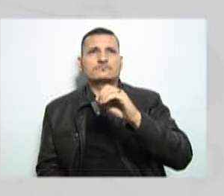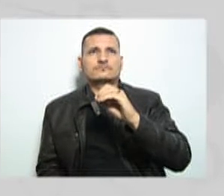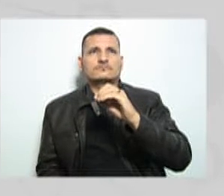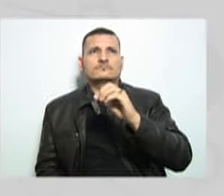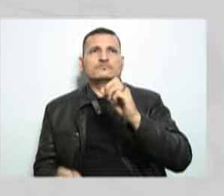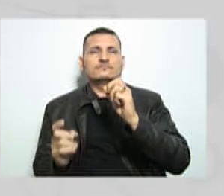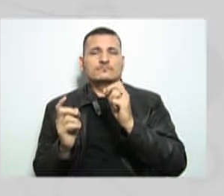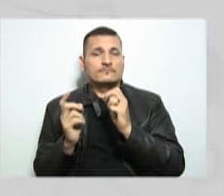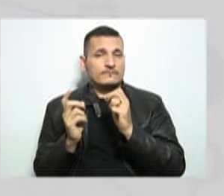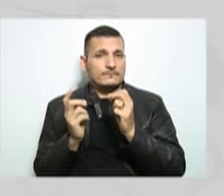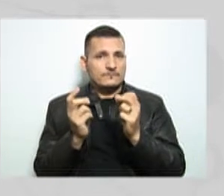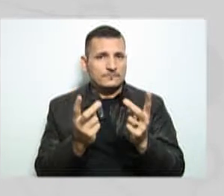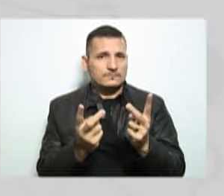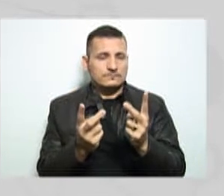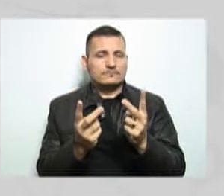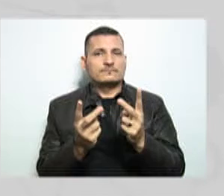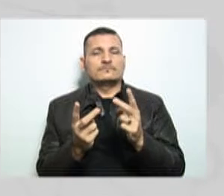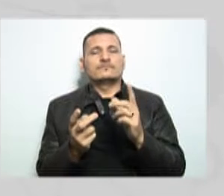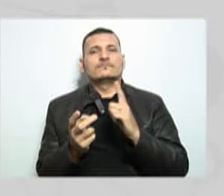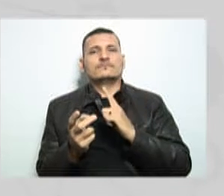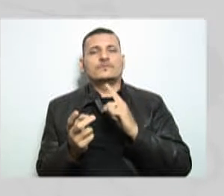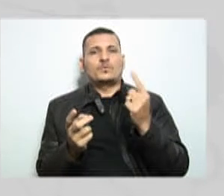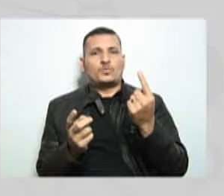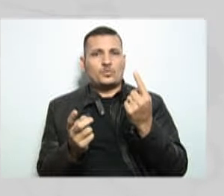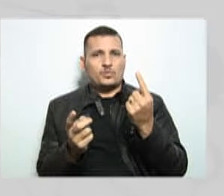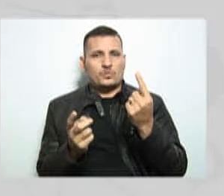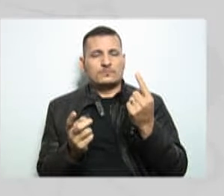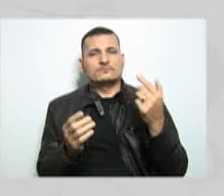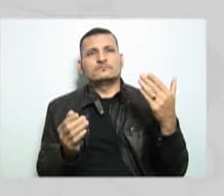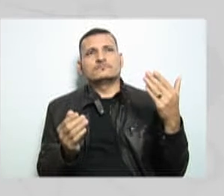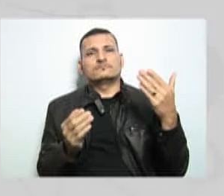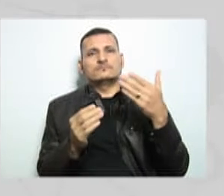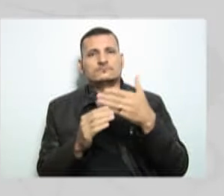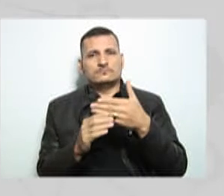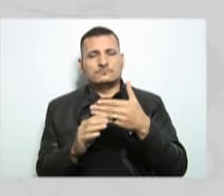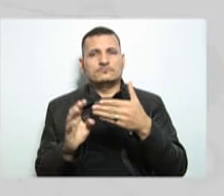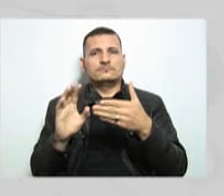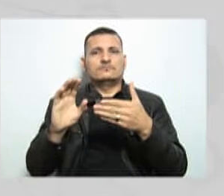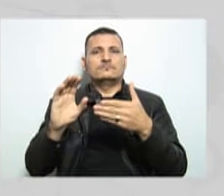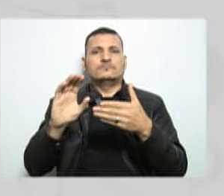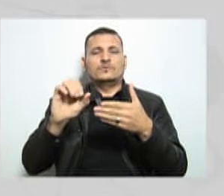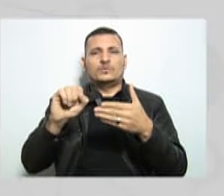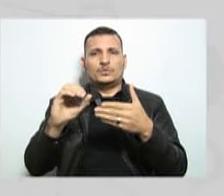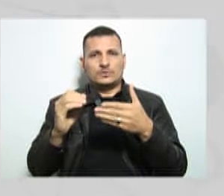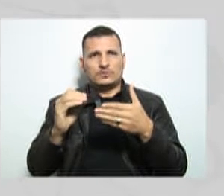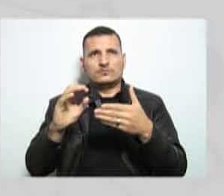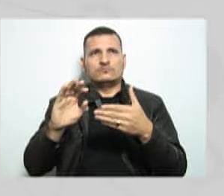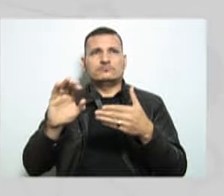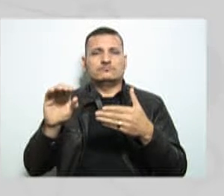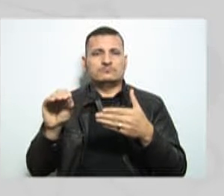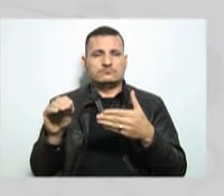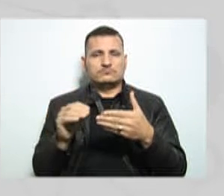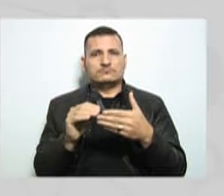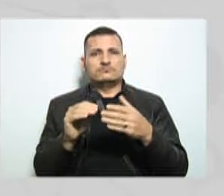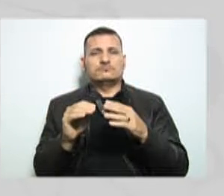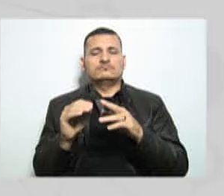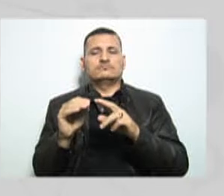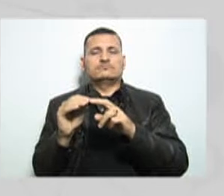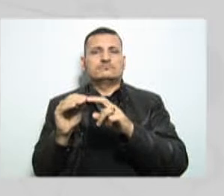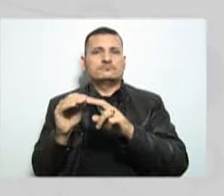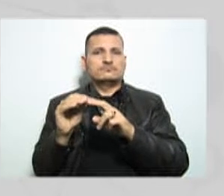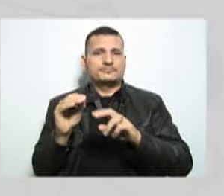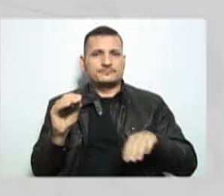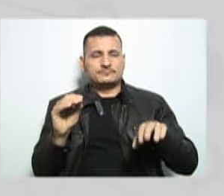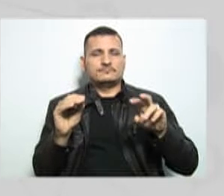só tive uma entrada, eu vou pegar os 80 e vou dar a saída. A 50 unidades a